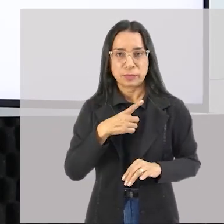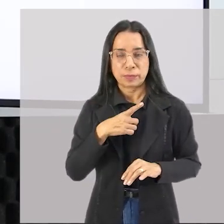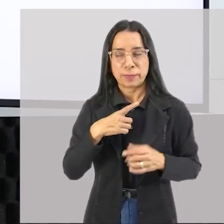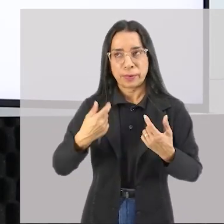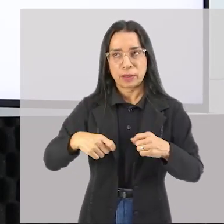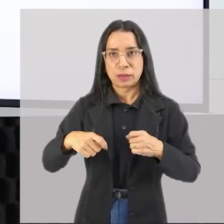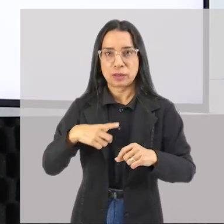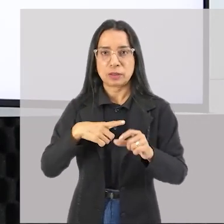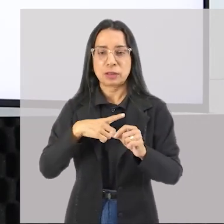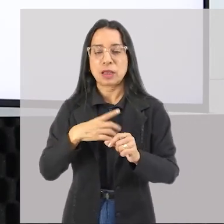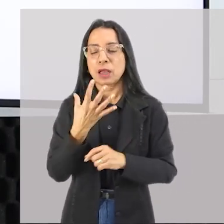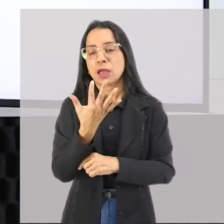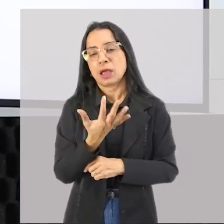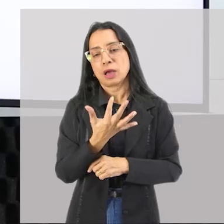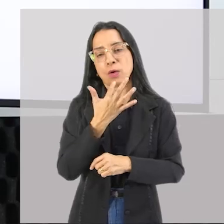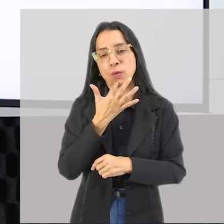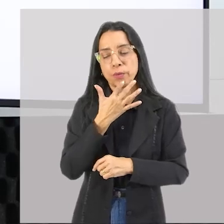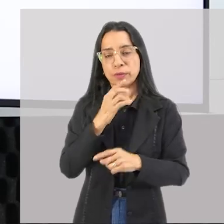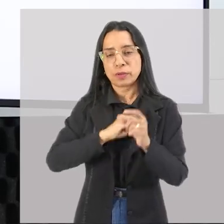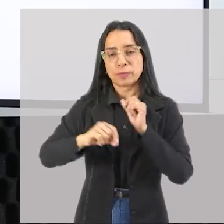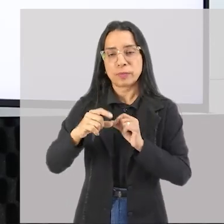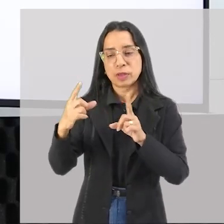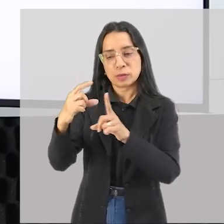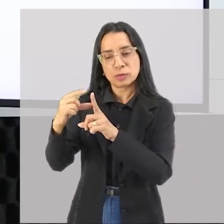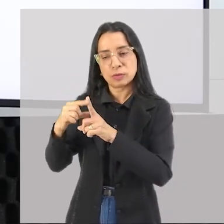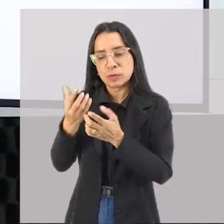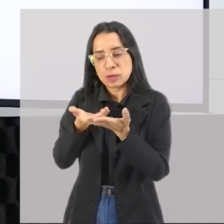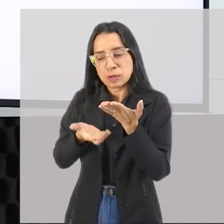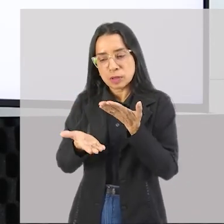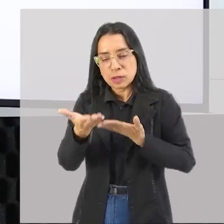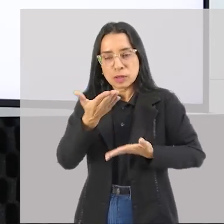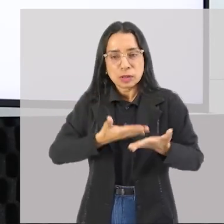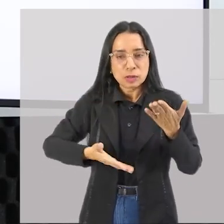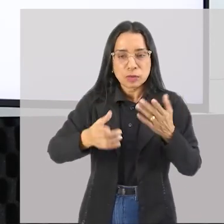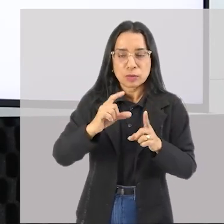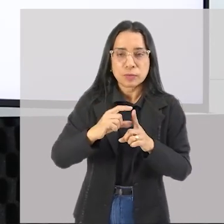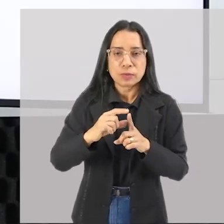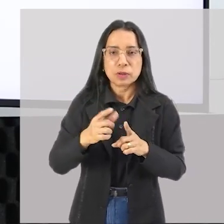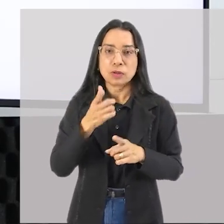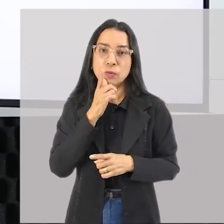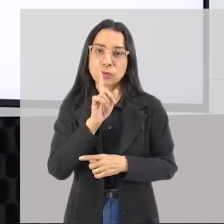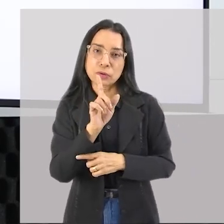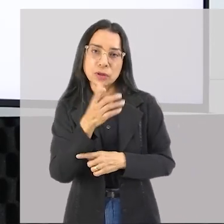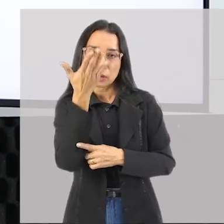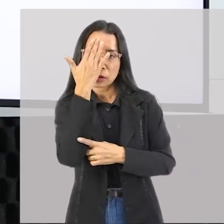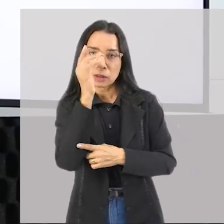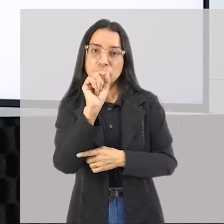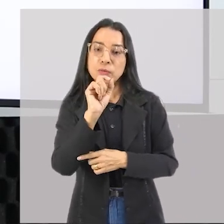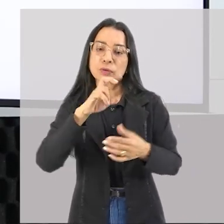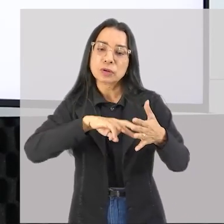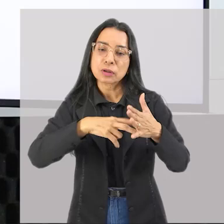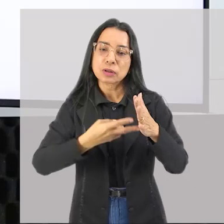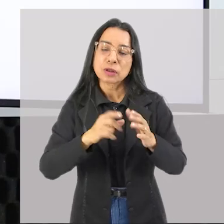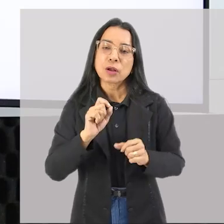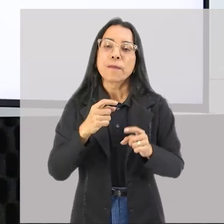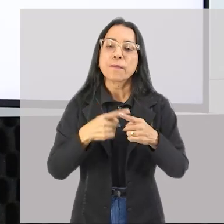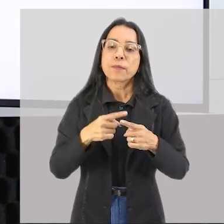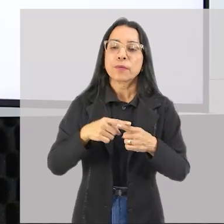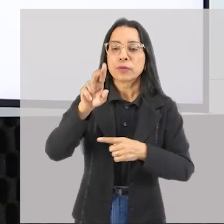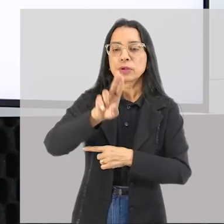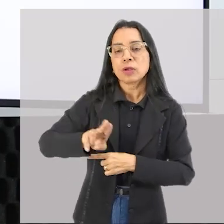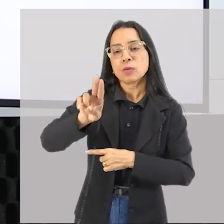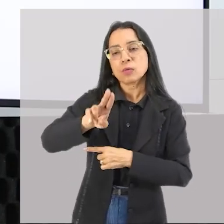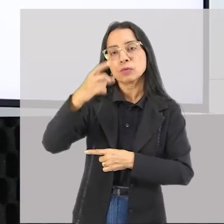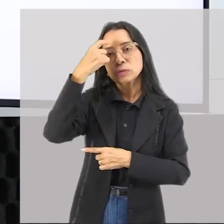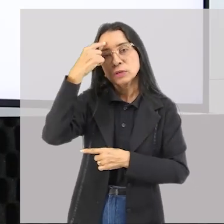as palavras. O que a gente consegue a partir de marcador de discurso é entender o que eles são, para que eu uso e